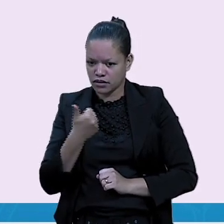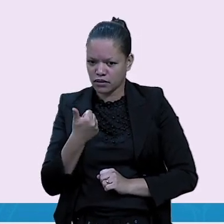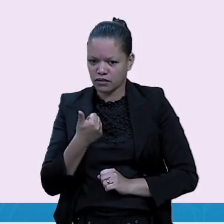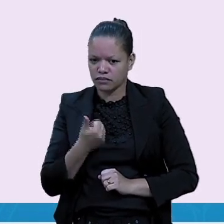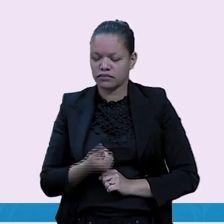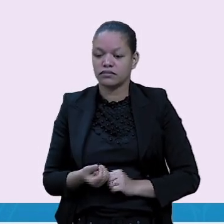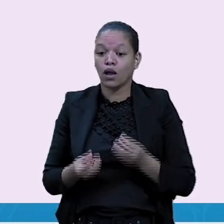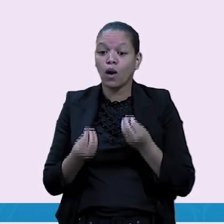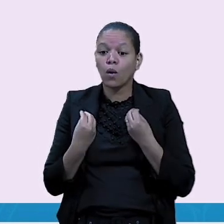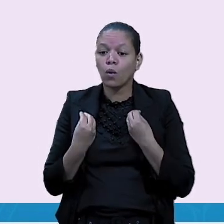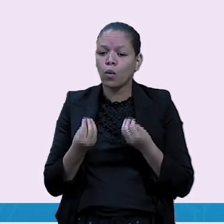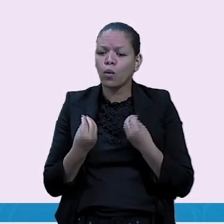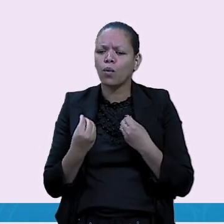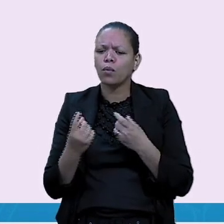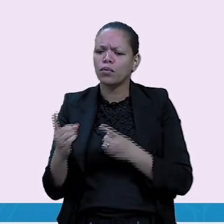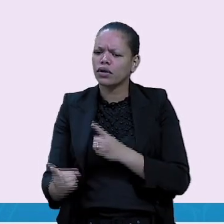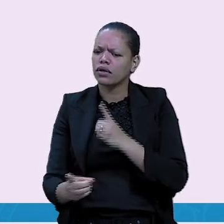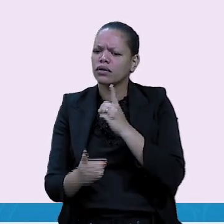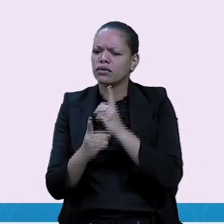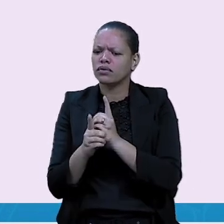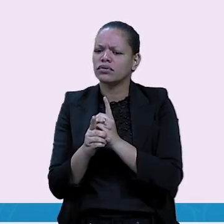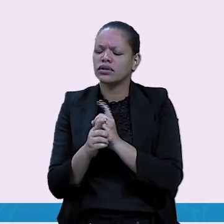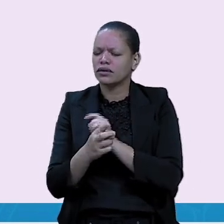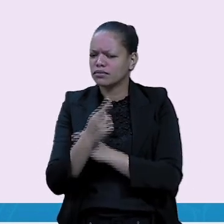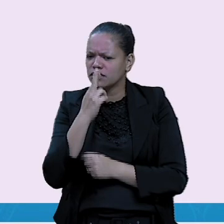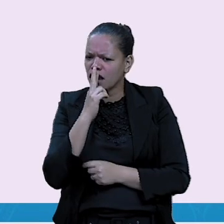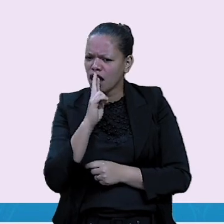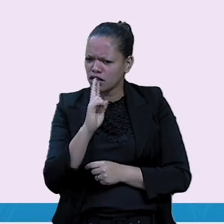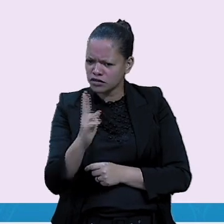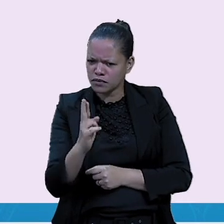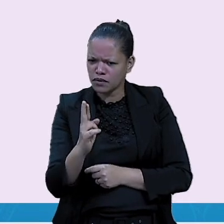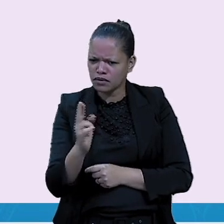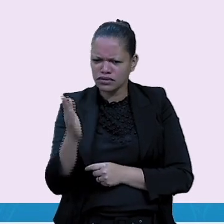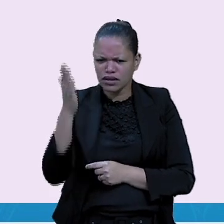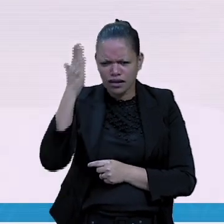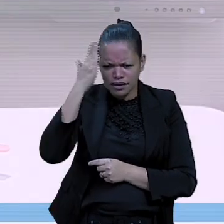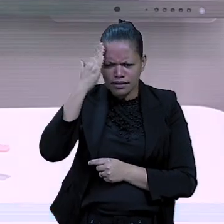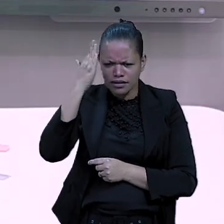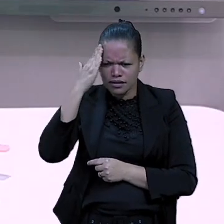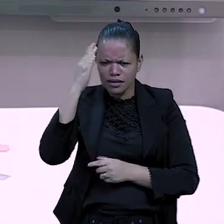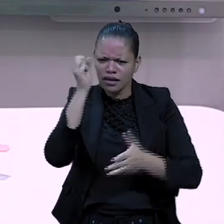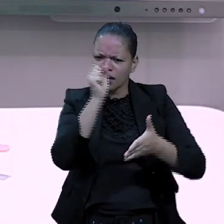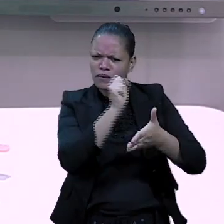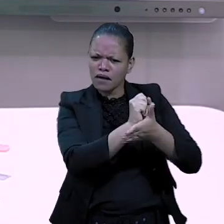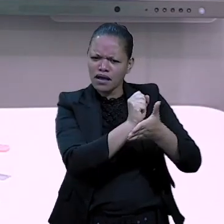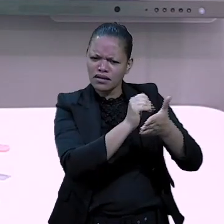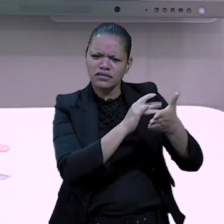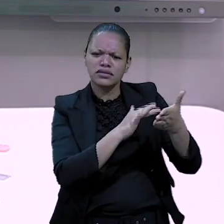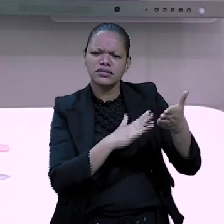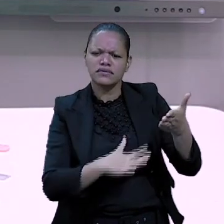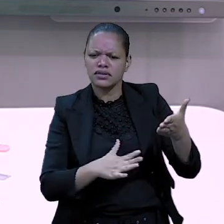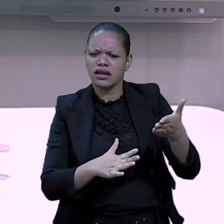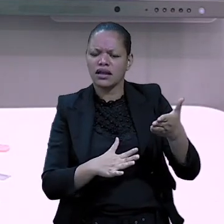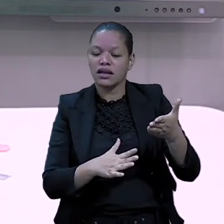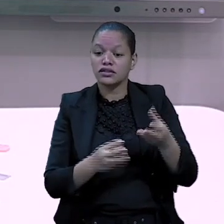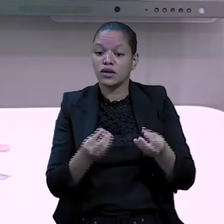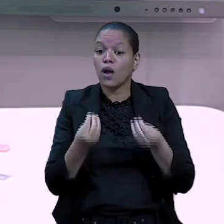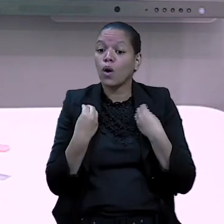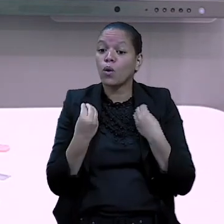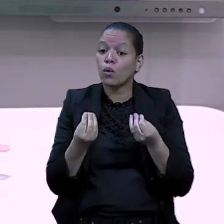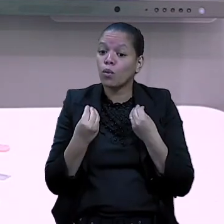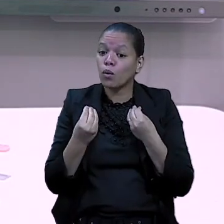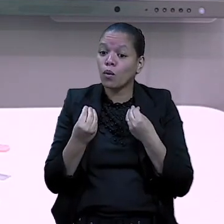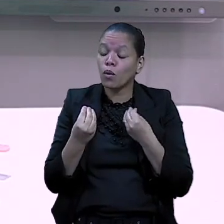resposta. Então, deu para entender essas atividades, para você entender bacana como que funcionam as medidas